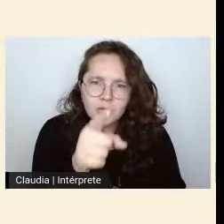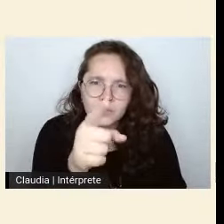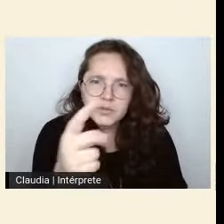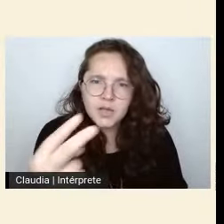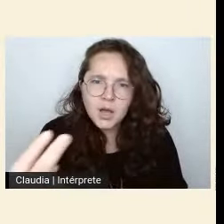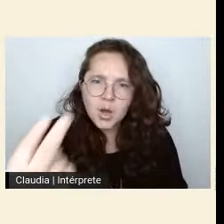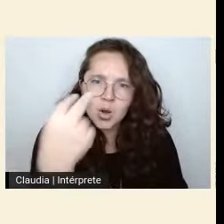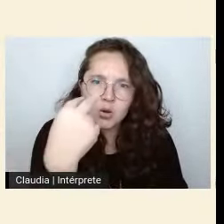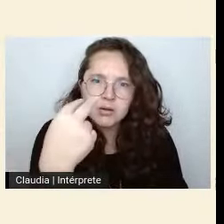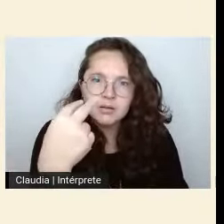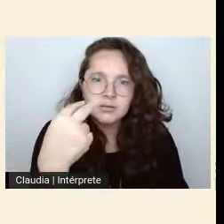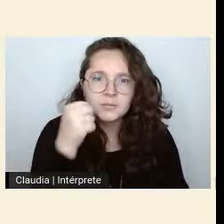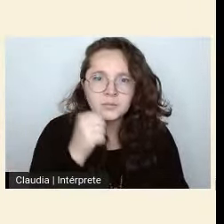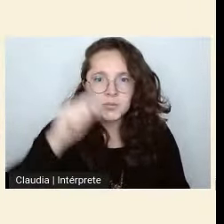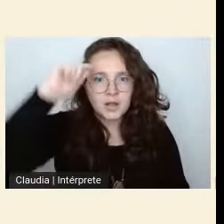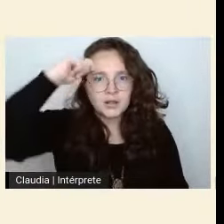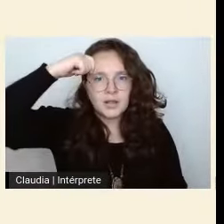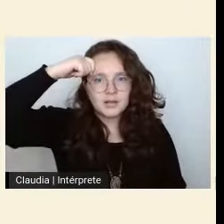mulher negra?